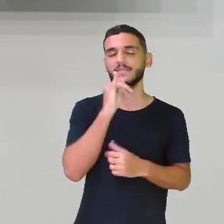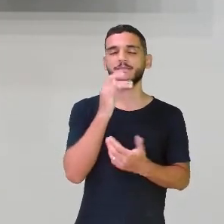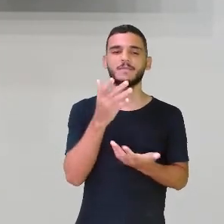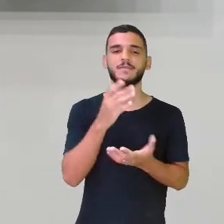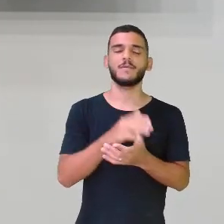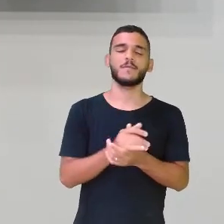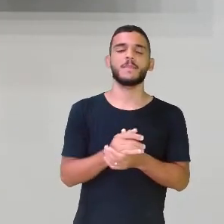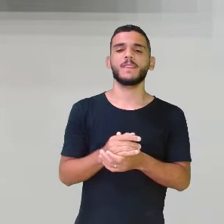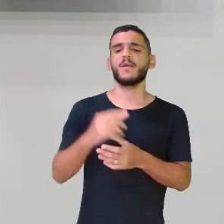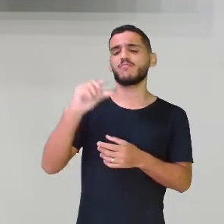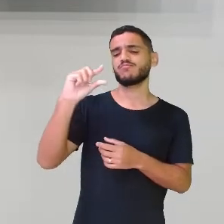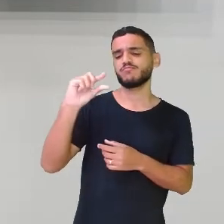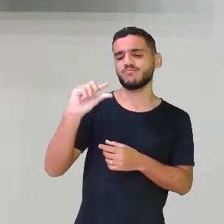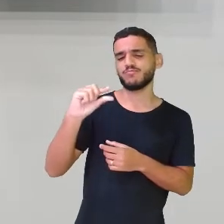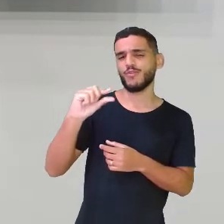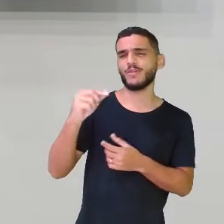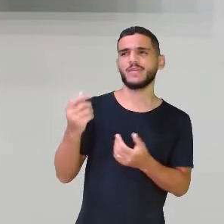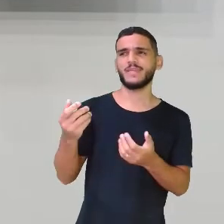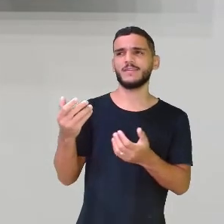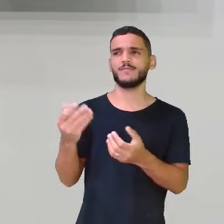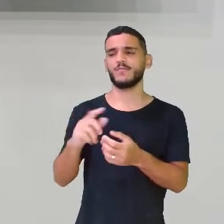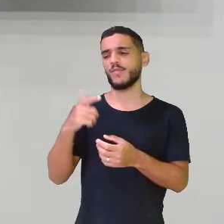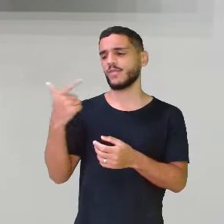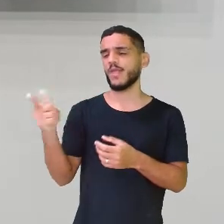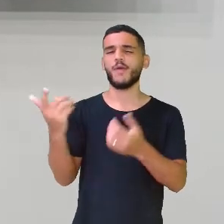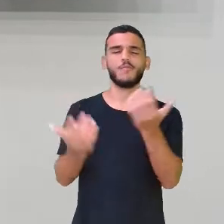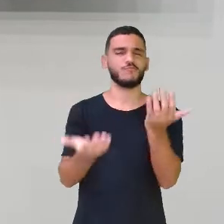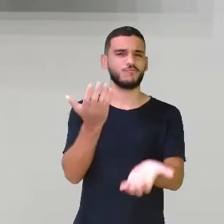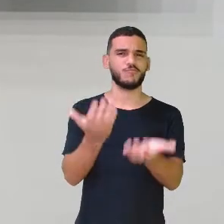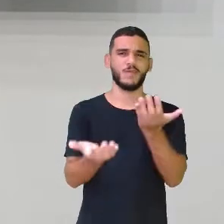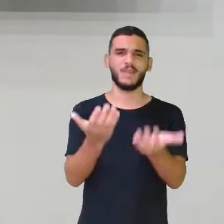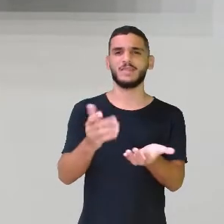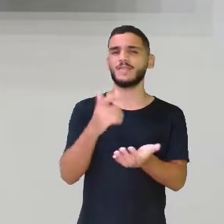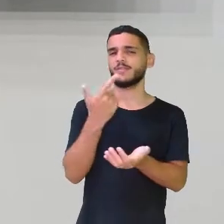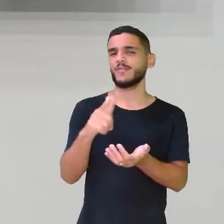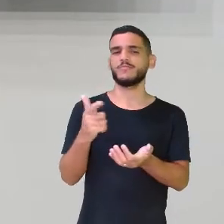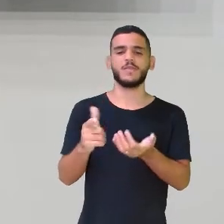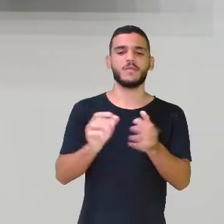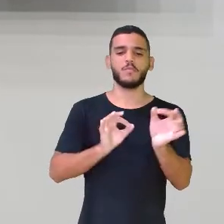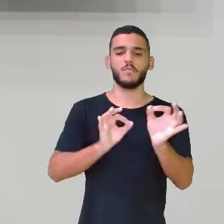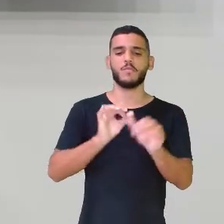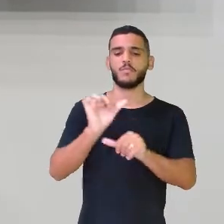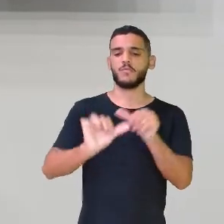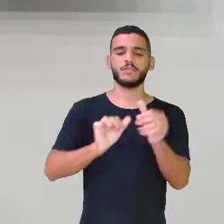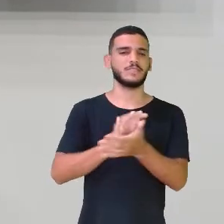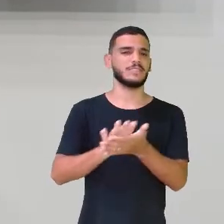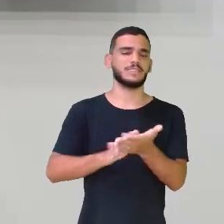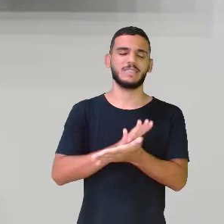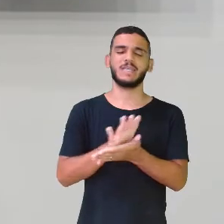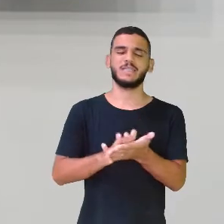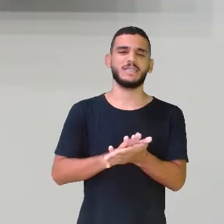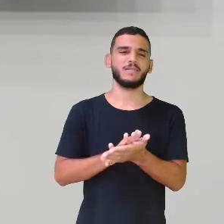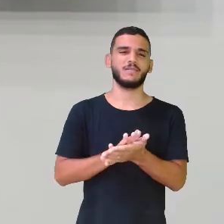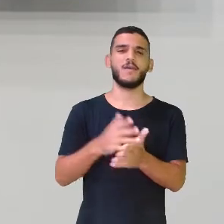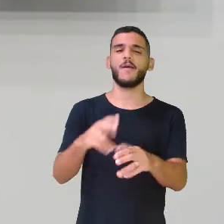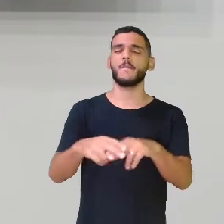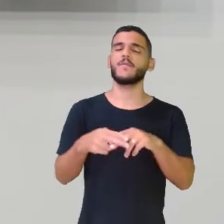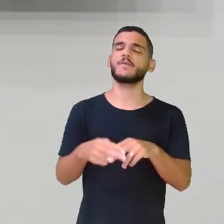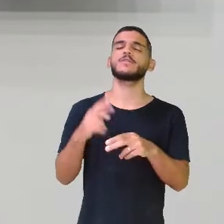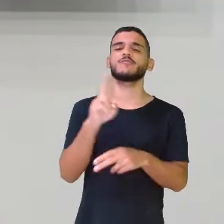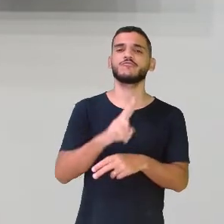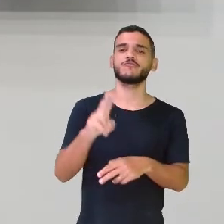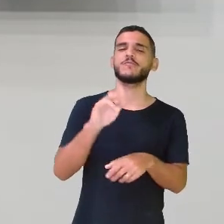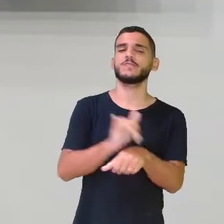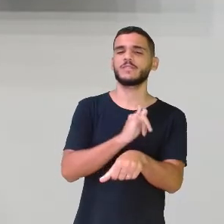dessa substância nessa balança maior, não vai alterar em nada. É por isso que a gente utiliza uma balança